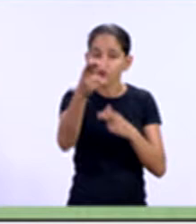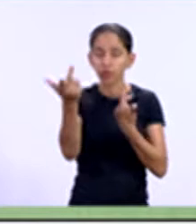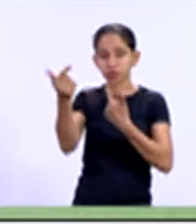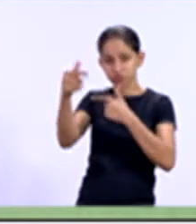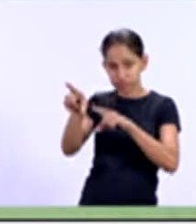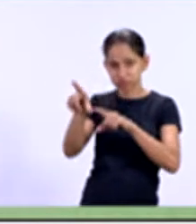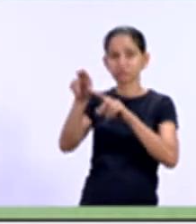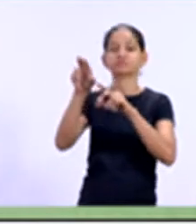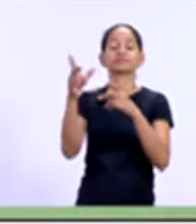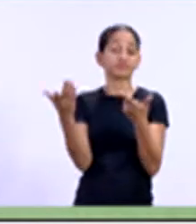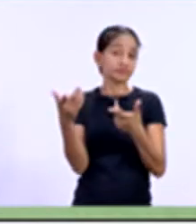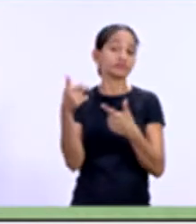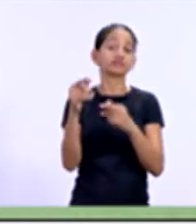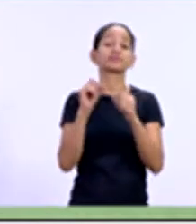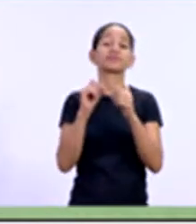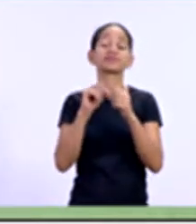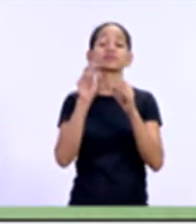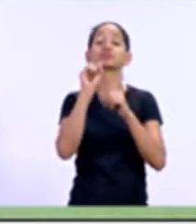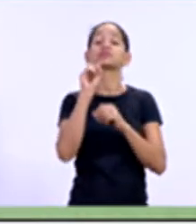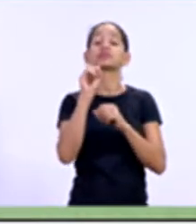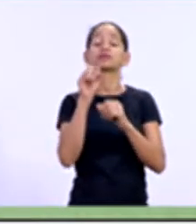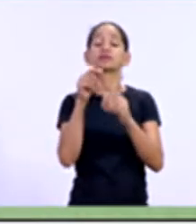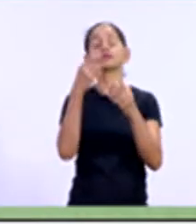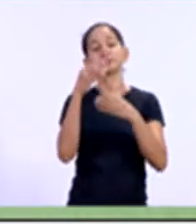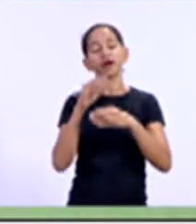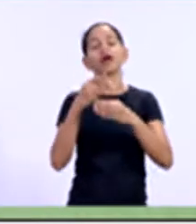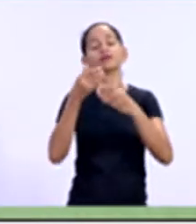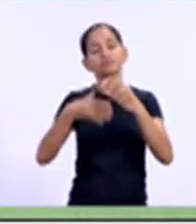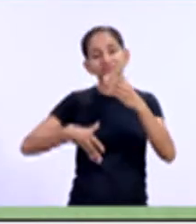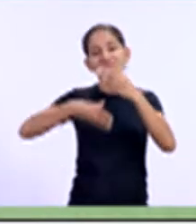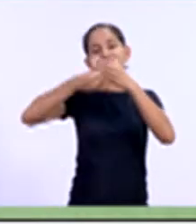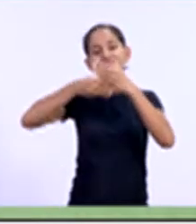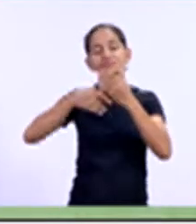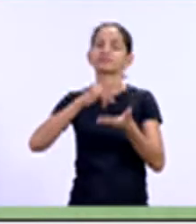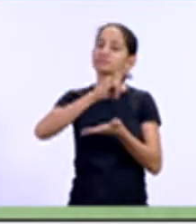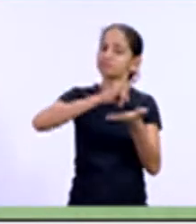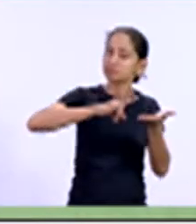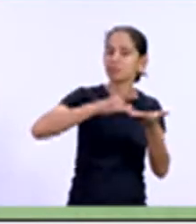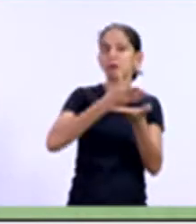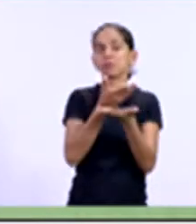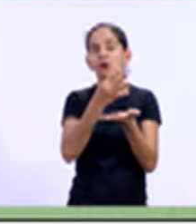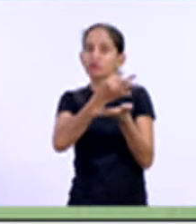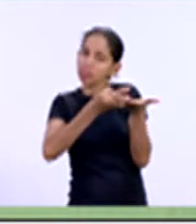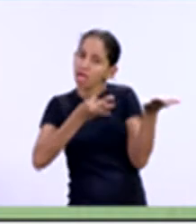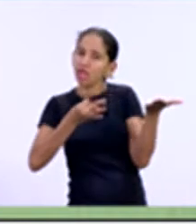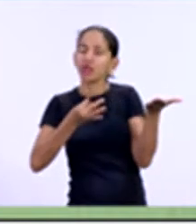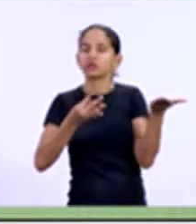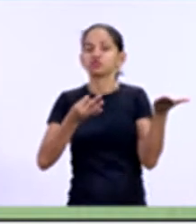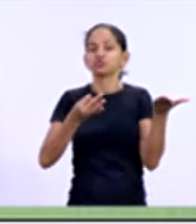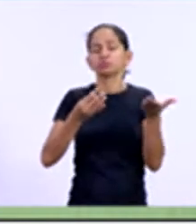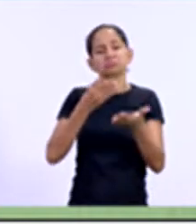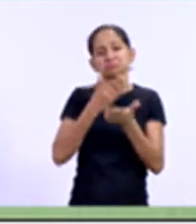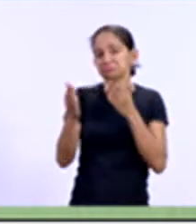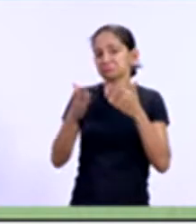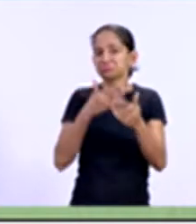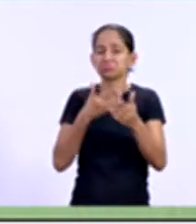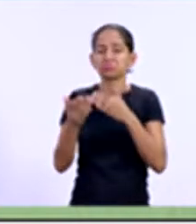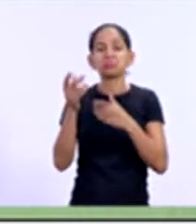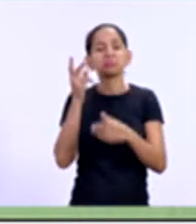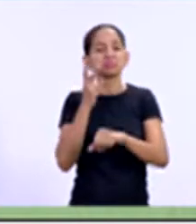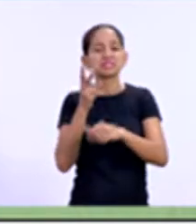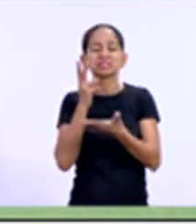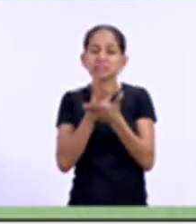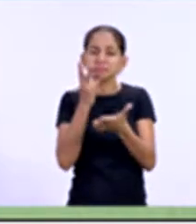assíncrona para envio de arquivos. Você já observou, professor, que a gente está